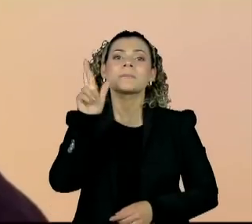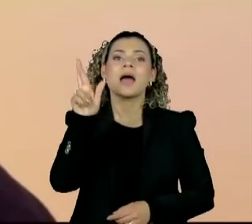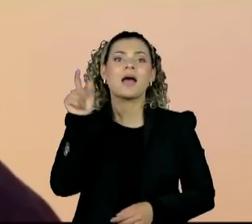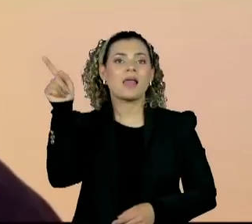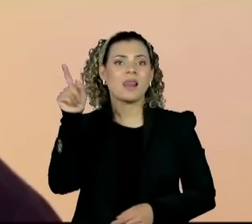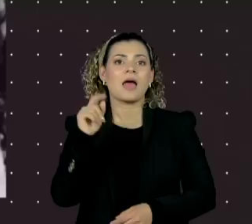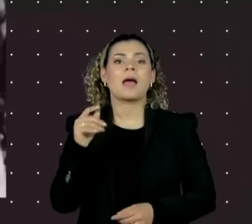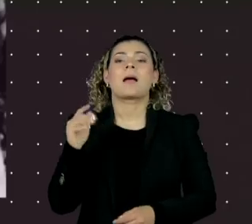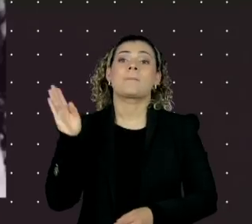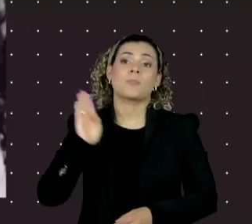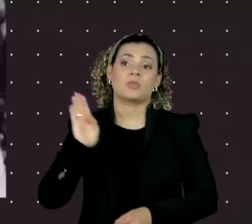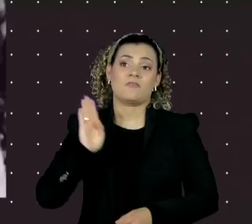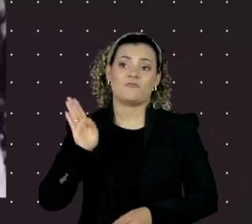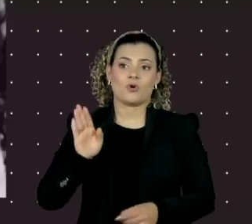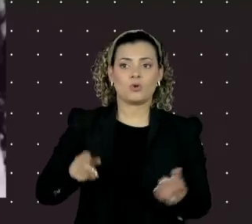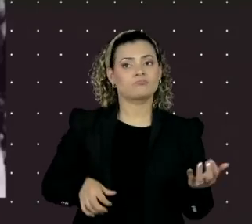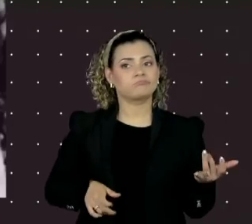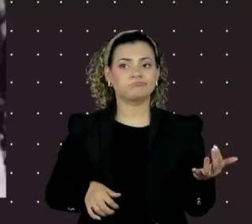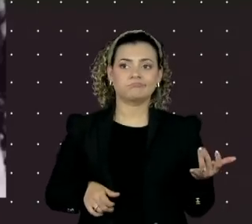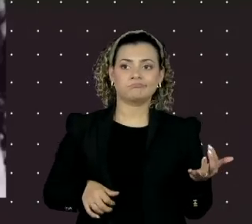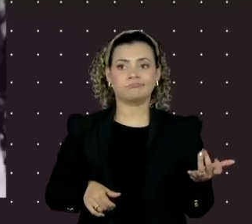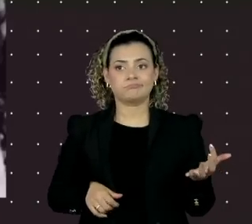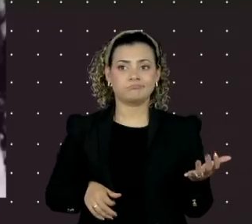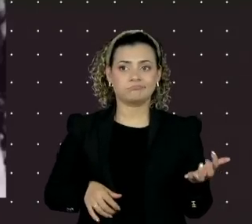de Botafogo. Então eu tenho